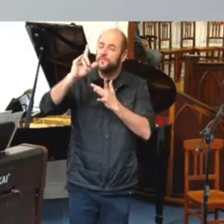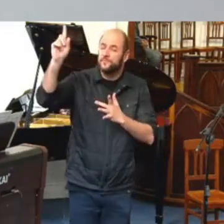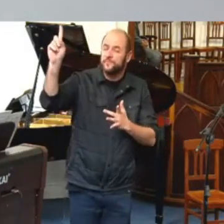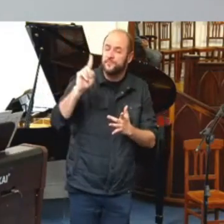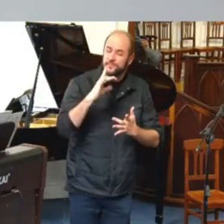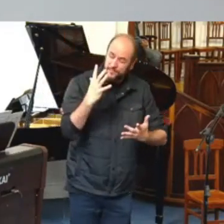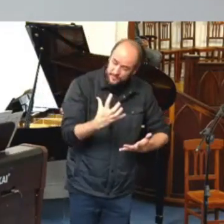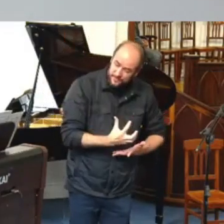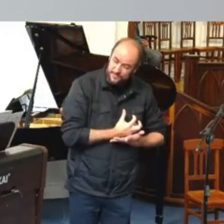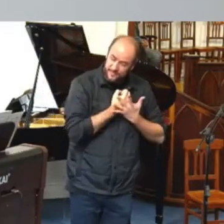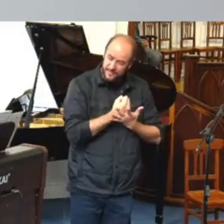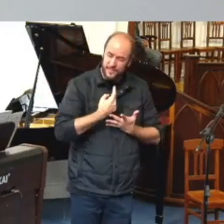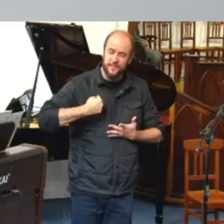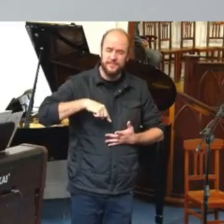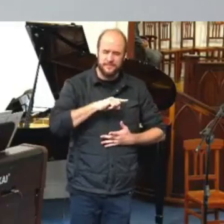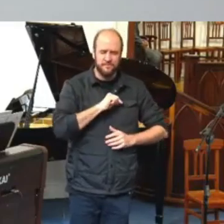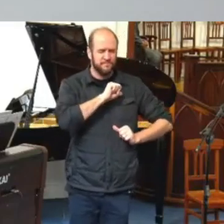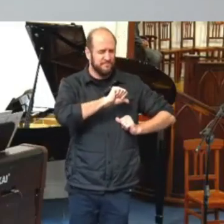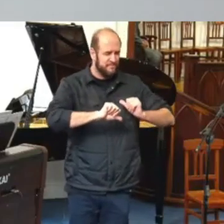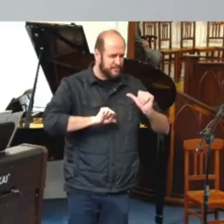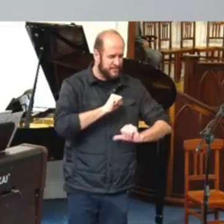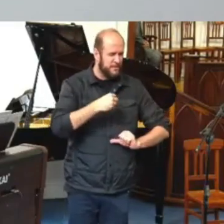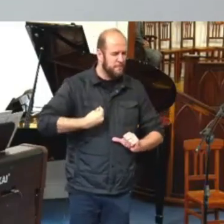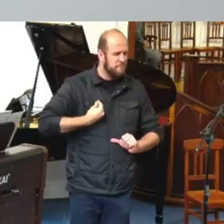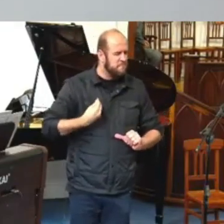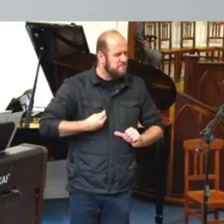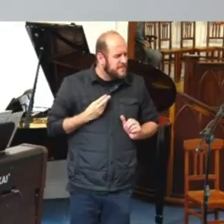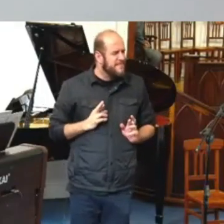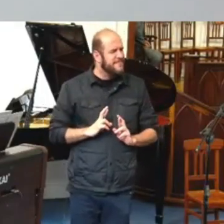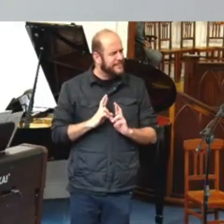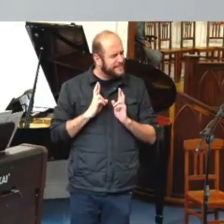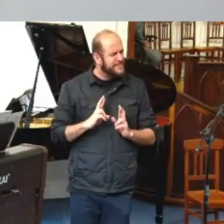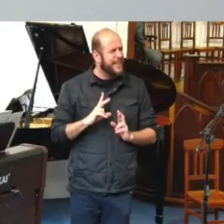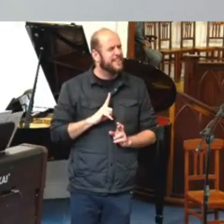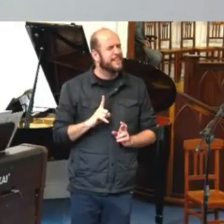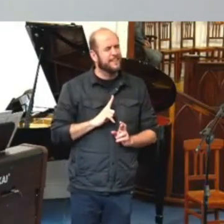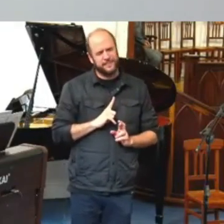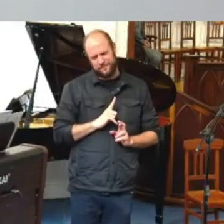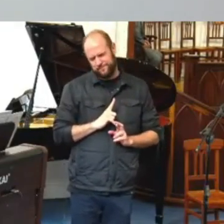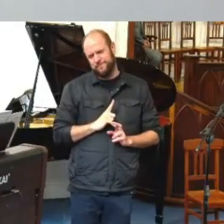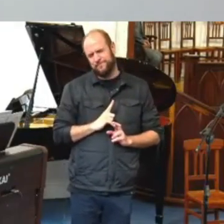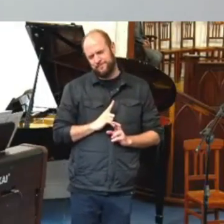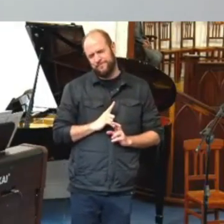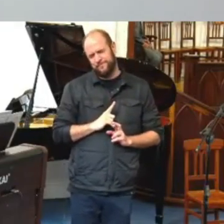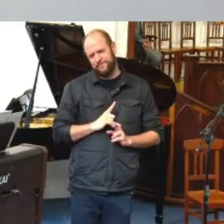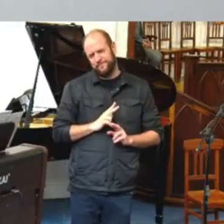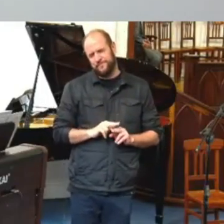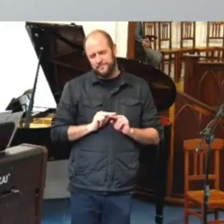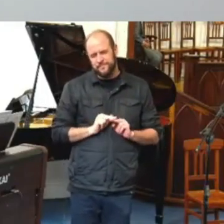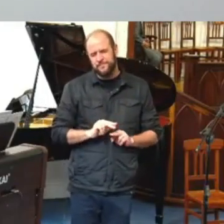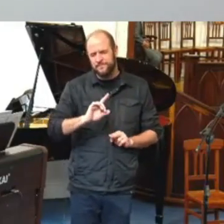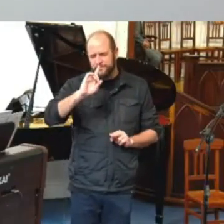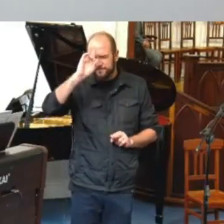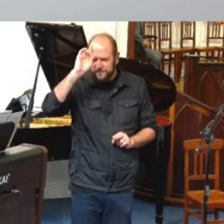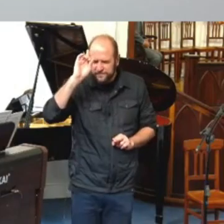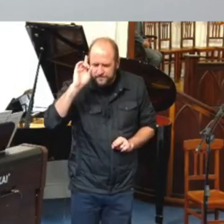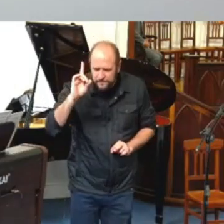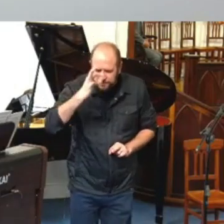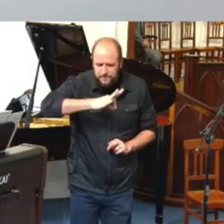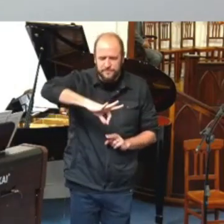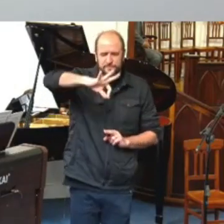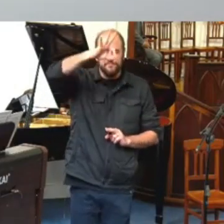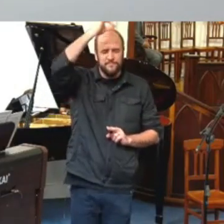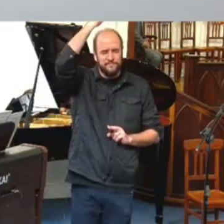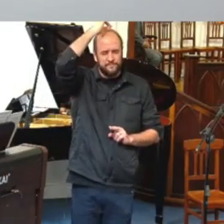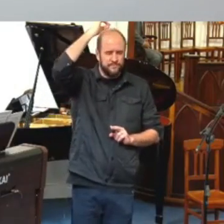resgata, regenera, nos transforma e nos dá uma viva esperança. Por isso, Deus, vai com teu Santo